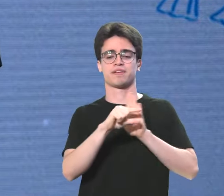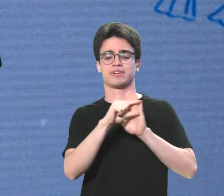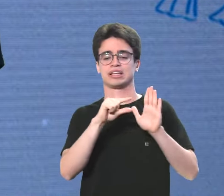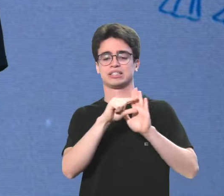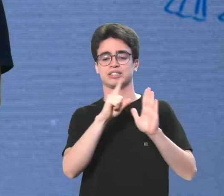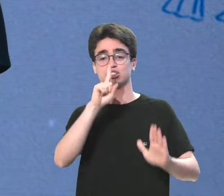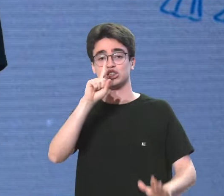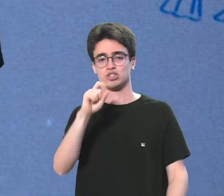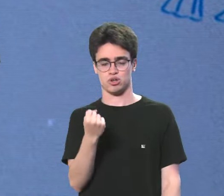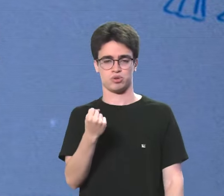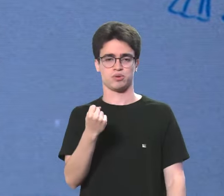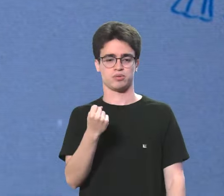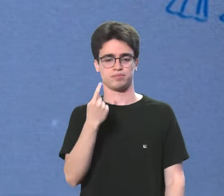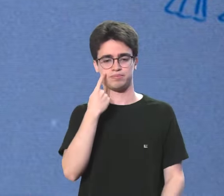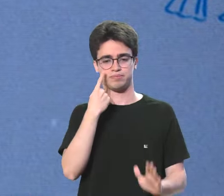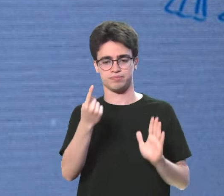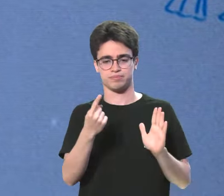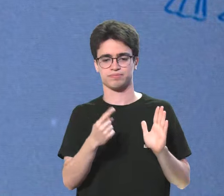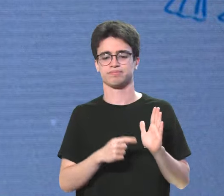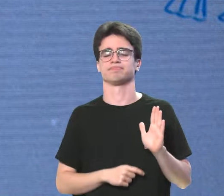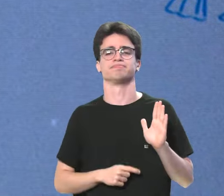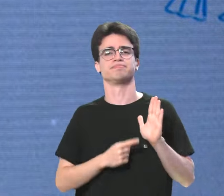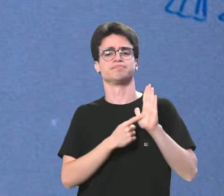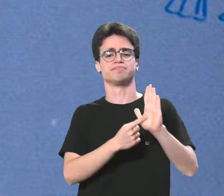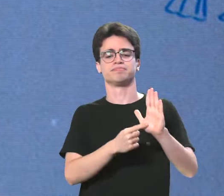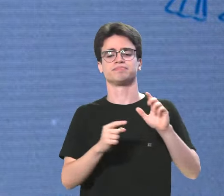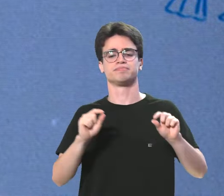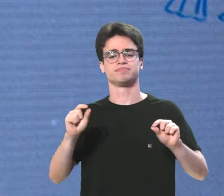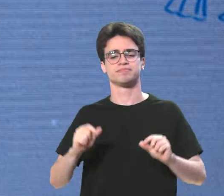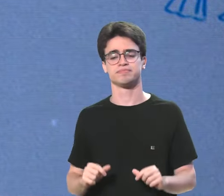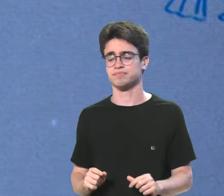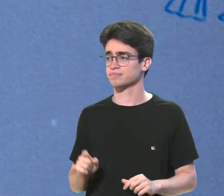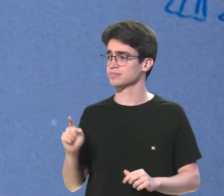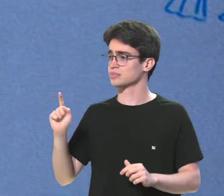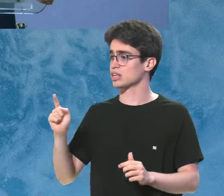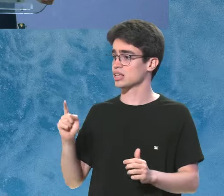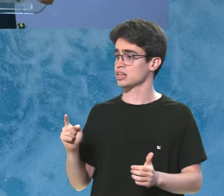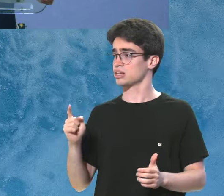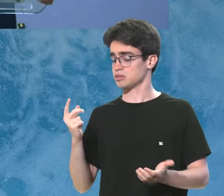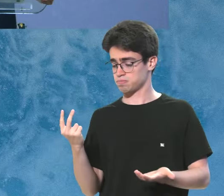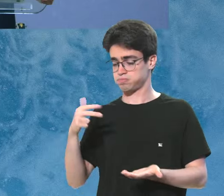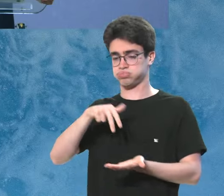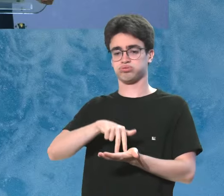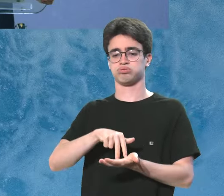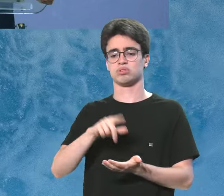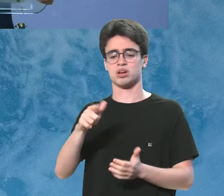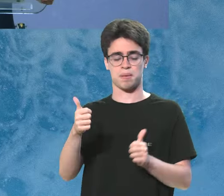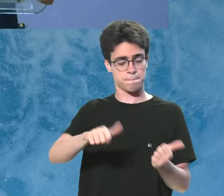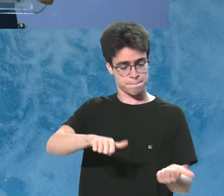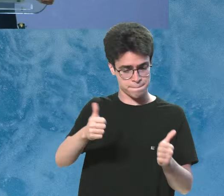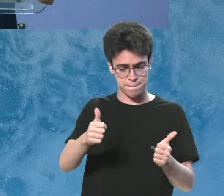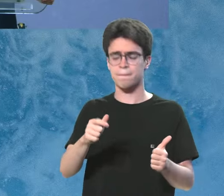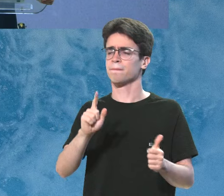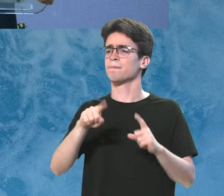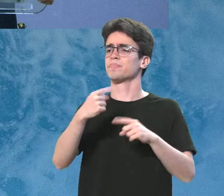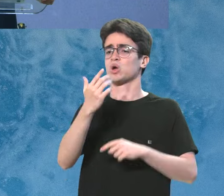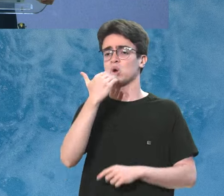Versículo 18 da parte B então ele se levantou foi batizado e depois de comer recuperou as